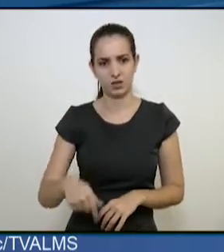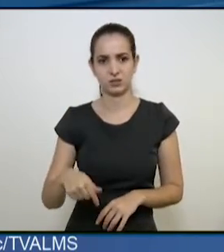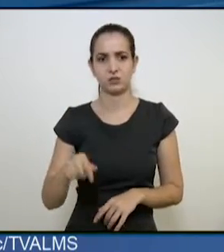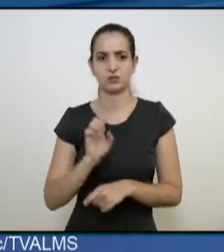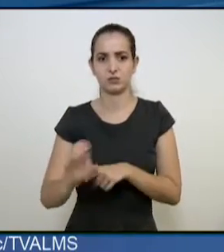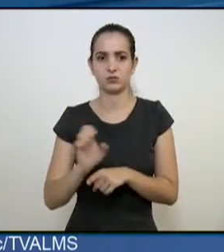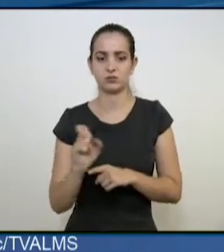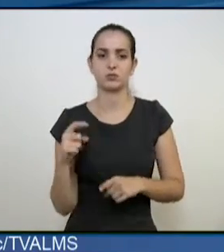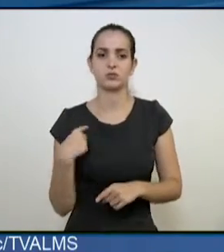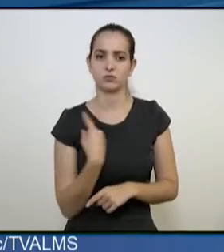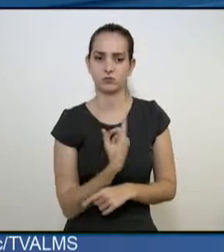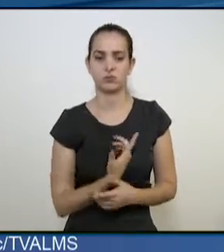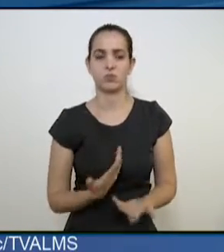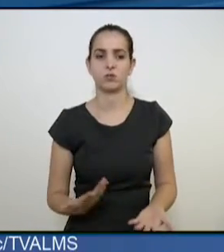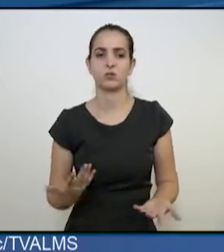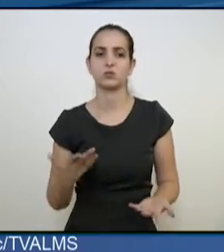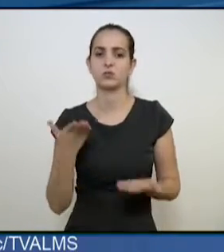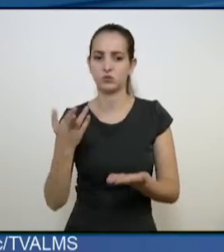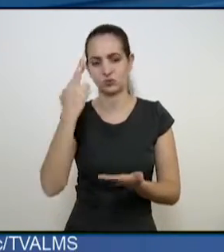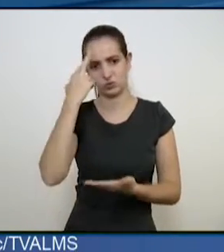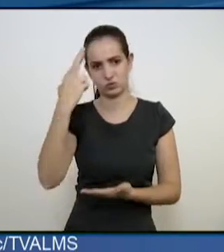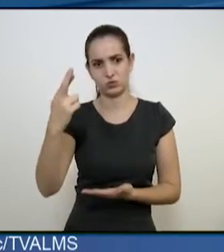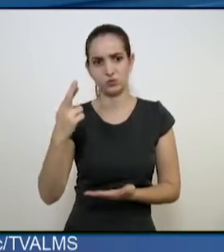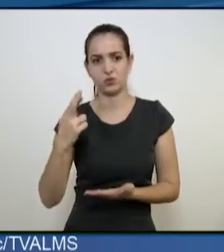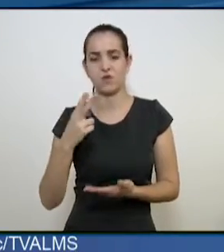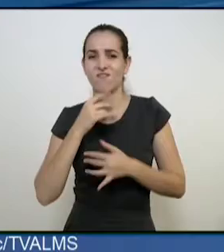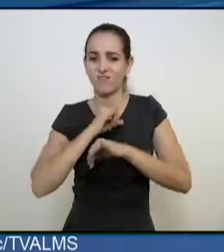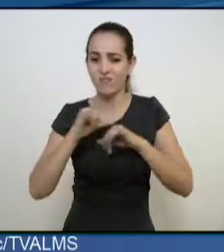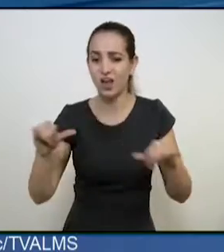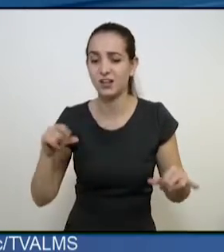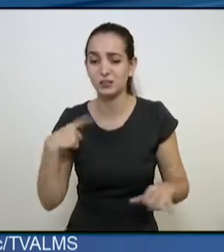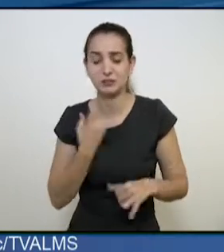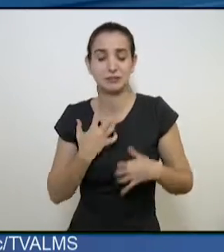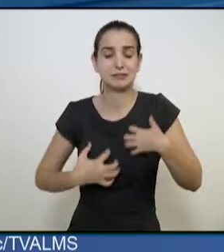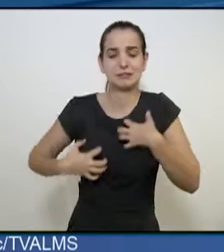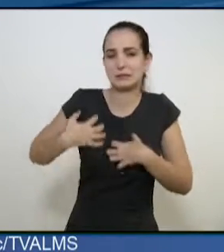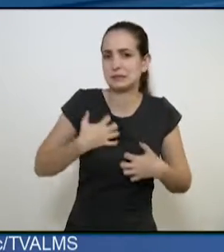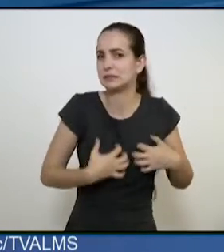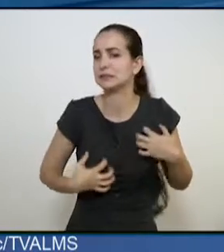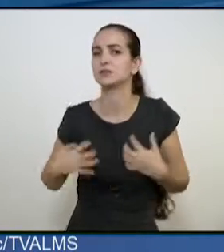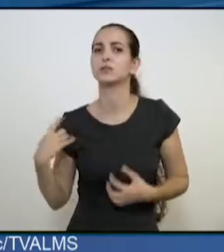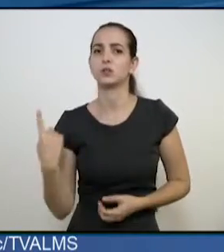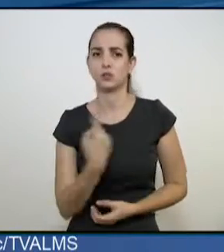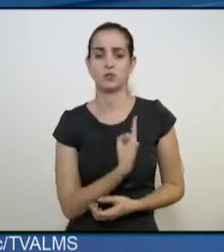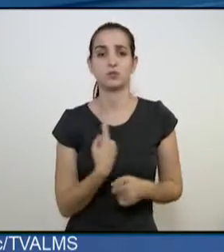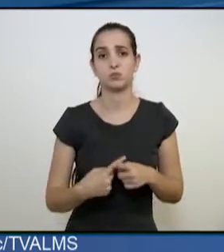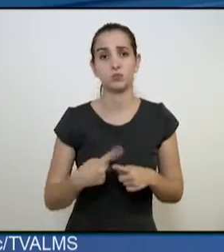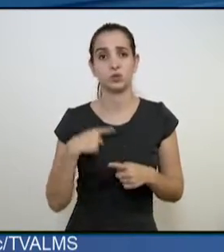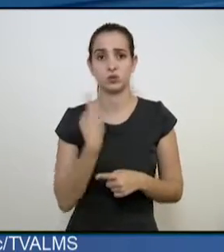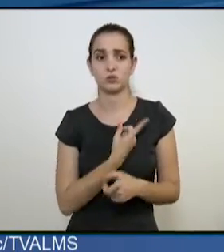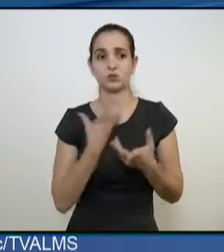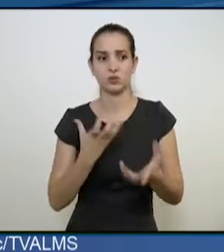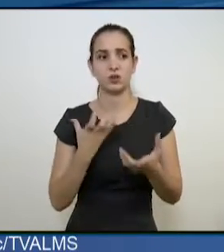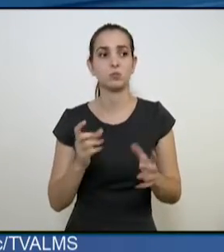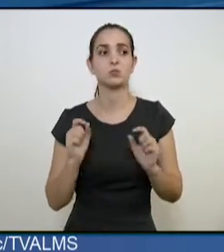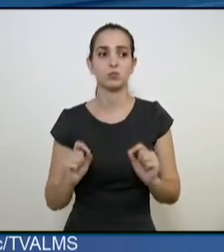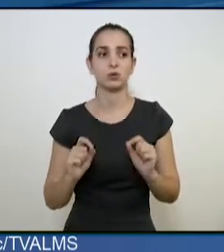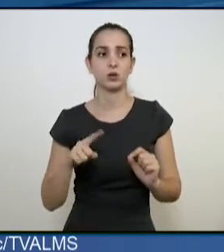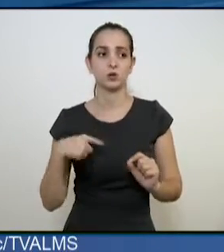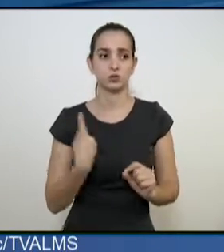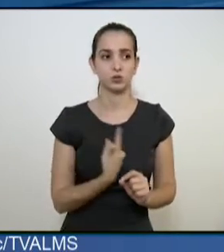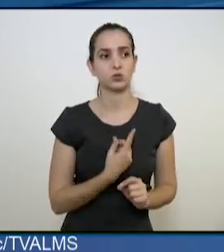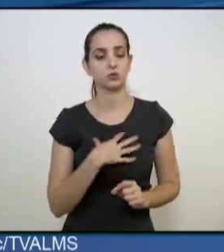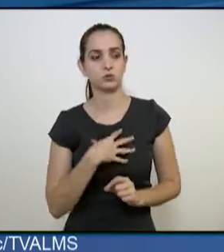Vossa Excelência revolta, e revolta todos nós mesmos. Porque o que nós queremos é que os nossos filhos, netos,